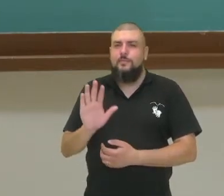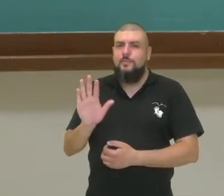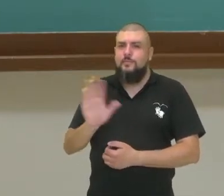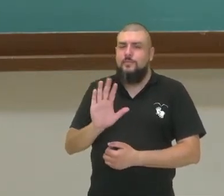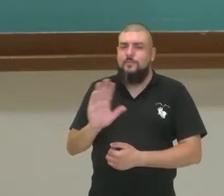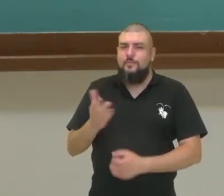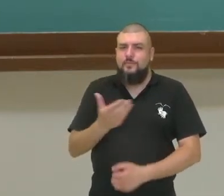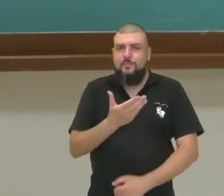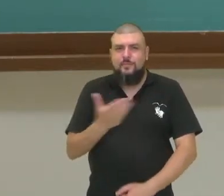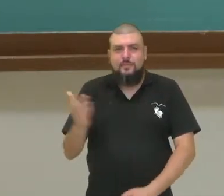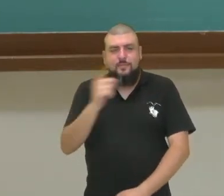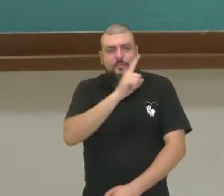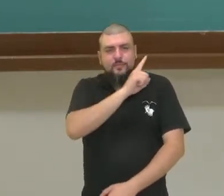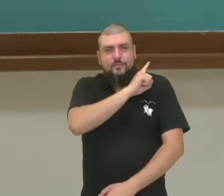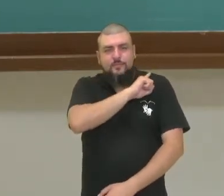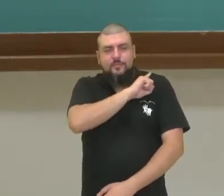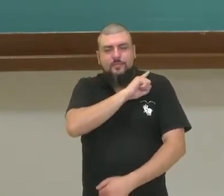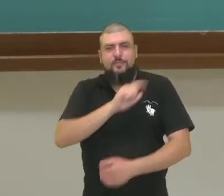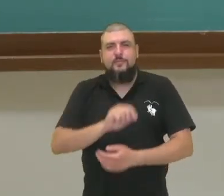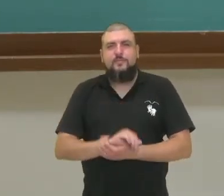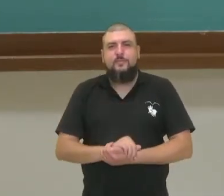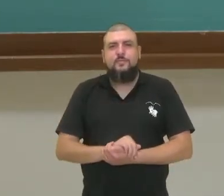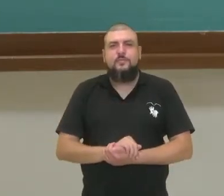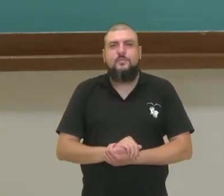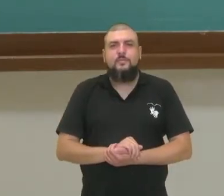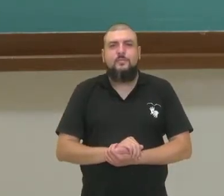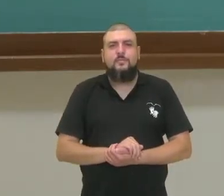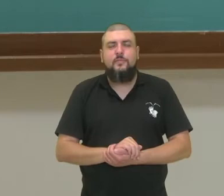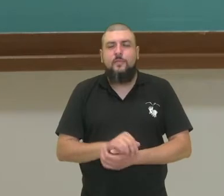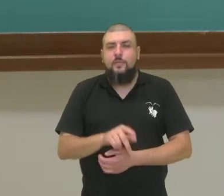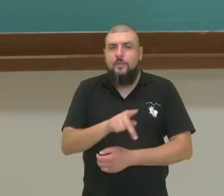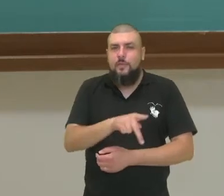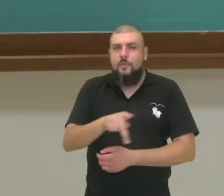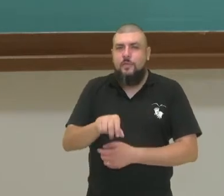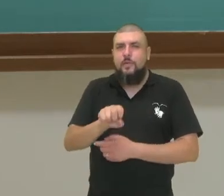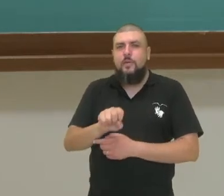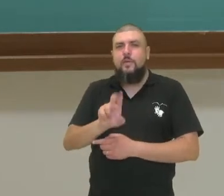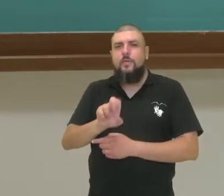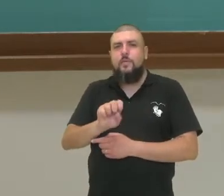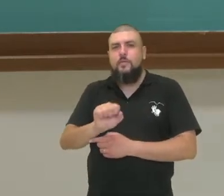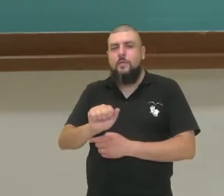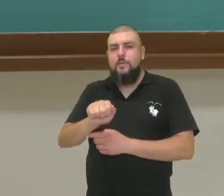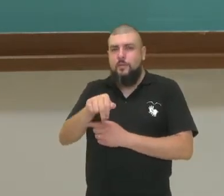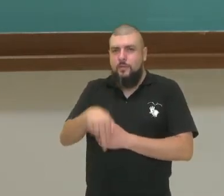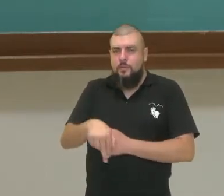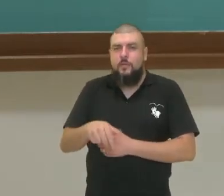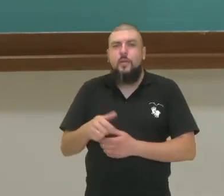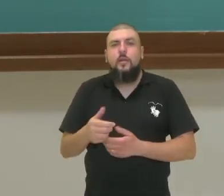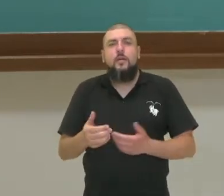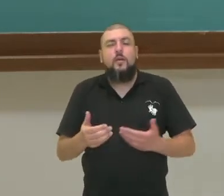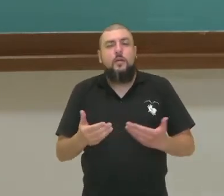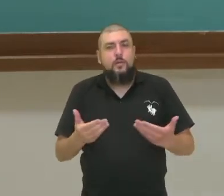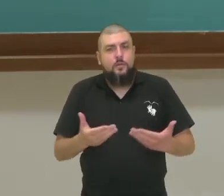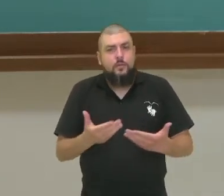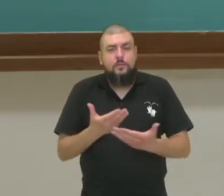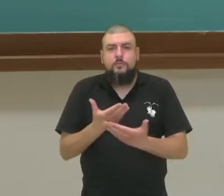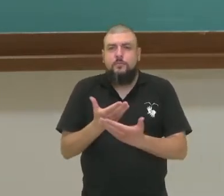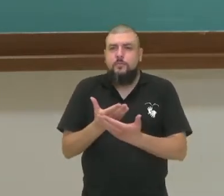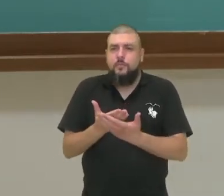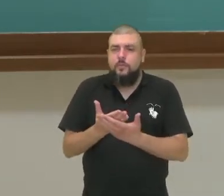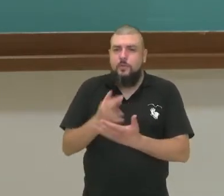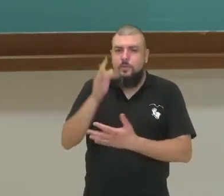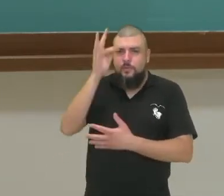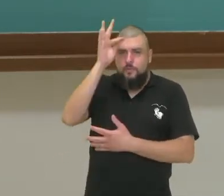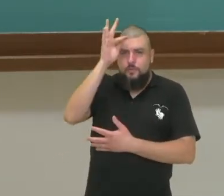estudantes da primeira série do ensino médio. Eu sou a professora Suzana dos Anjos e essa é mais uma aula